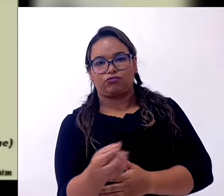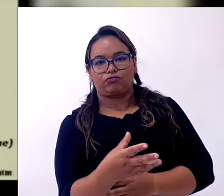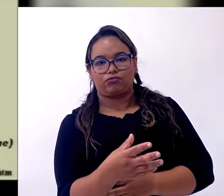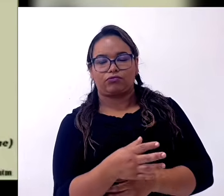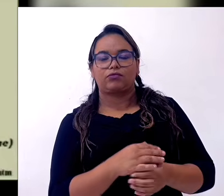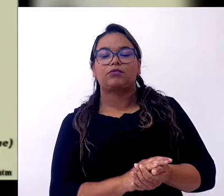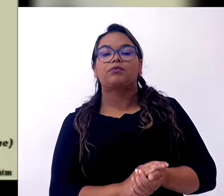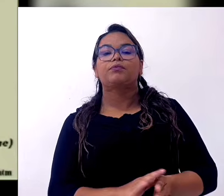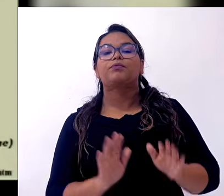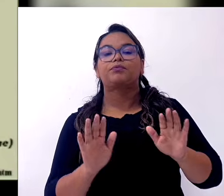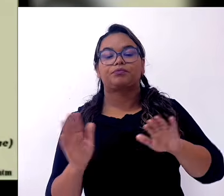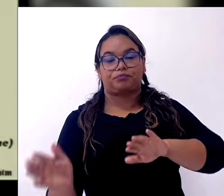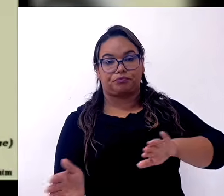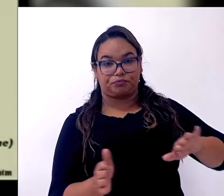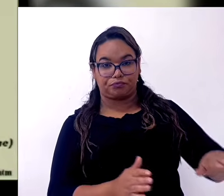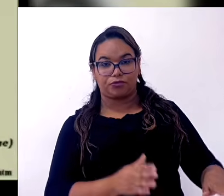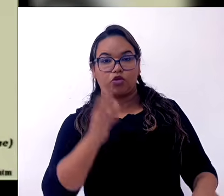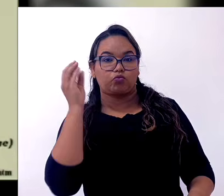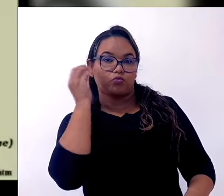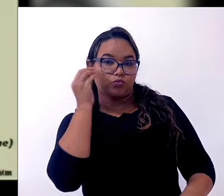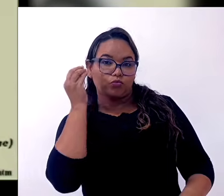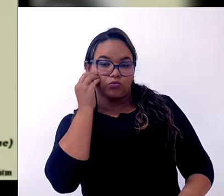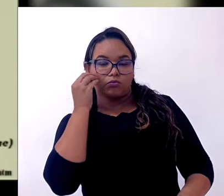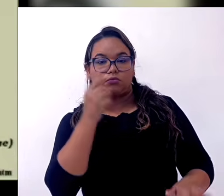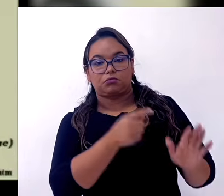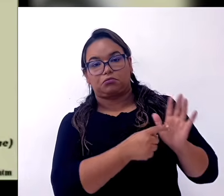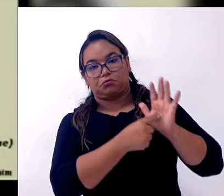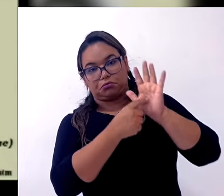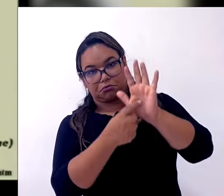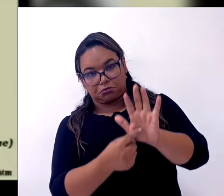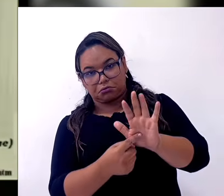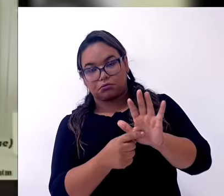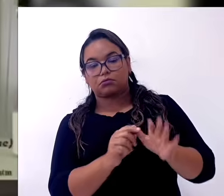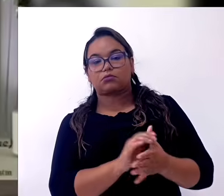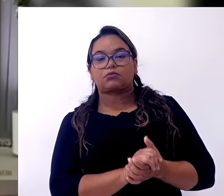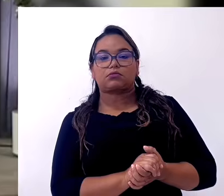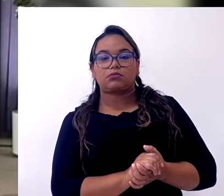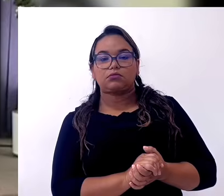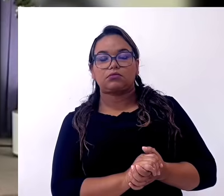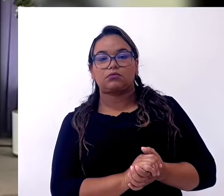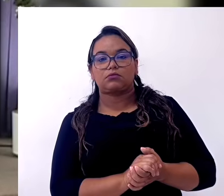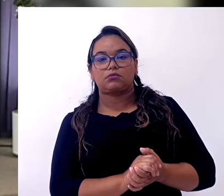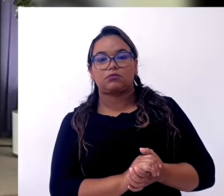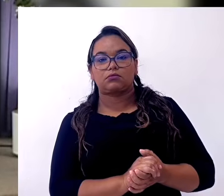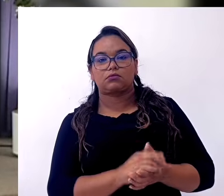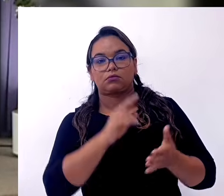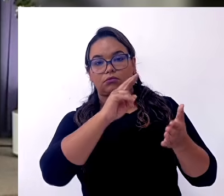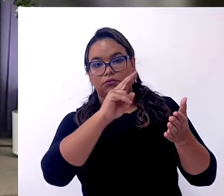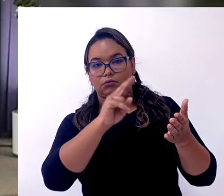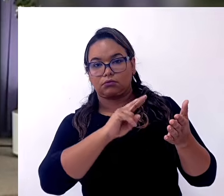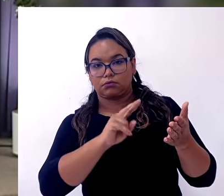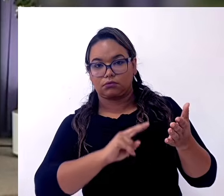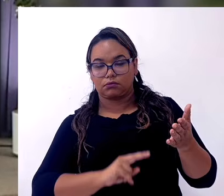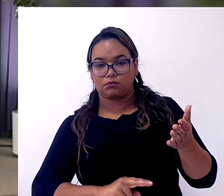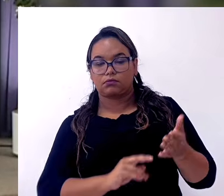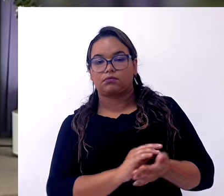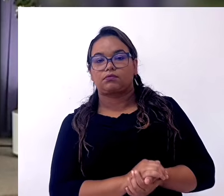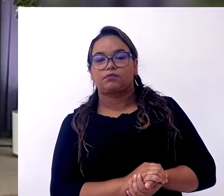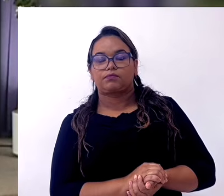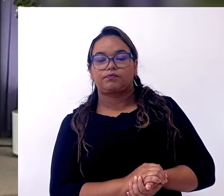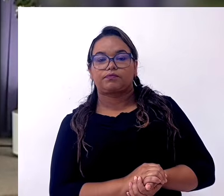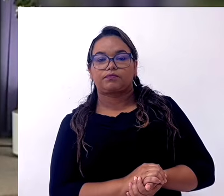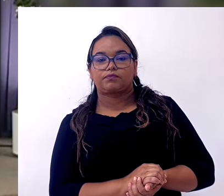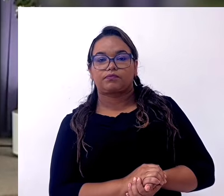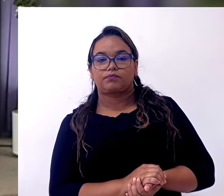Harriman, Bertrand Russell, Ted Kennedy. Esses são os Illuminati de ontem e hoje. George Bush, é claro, membro da